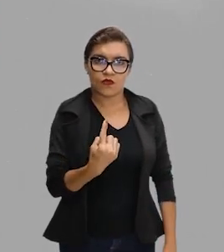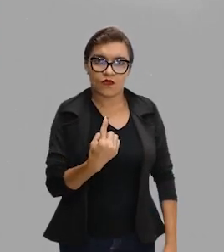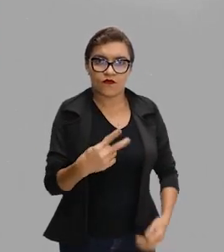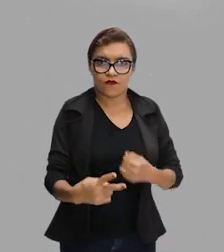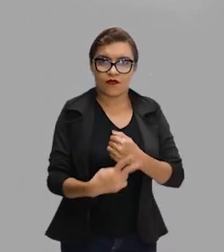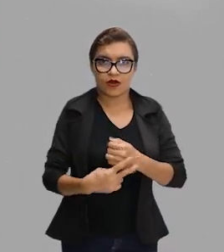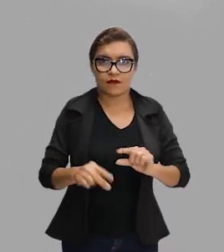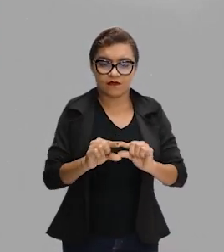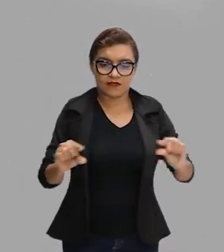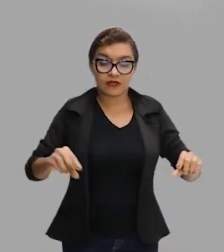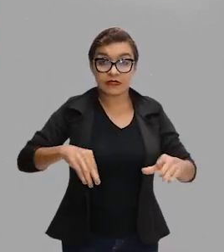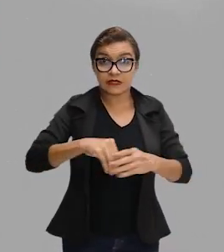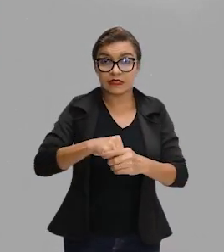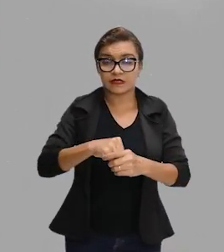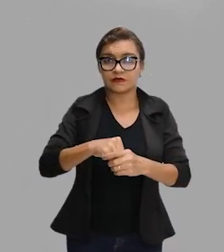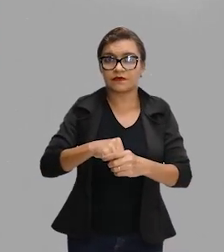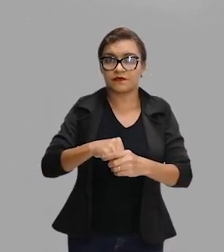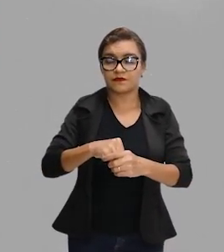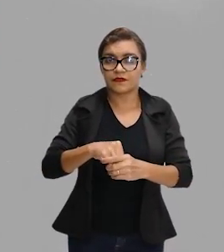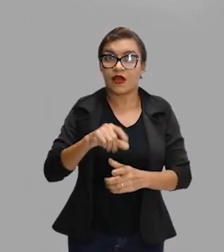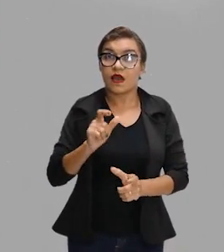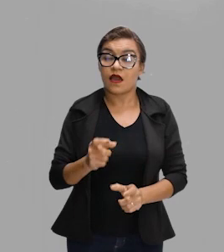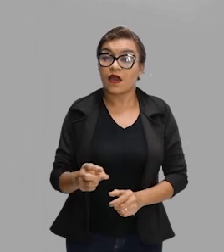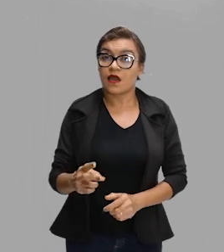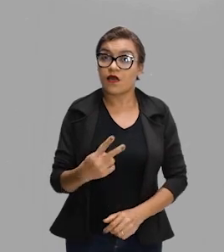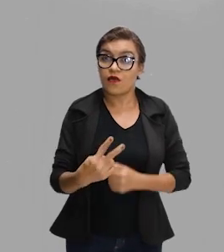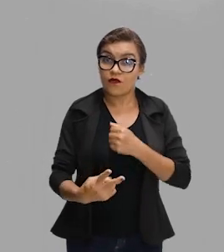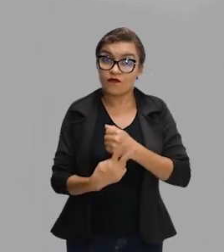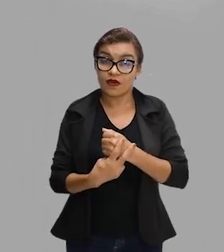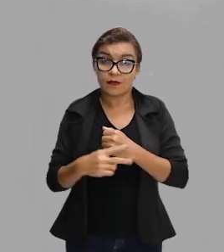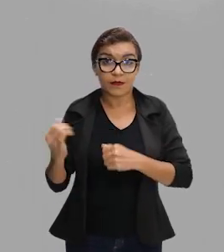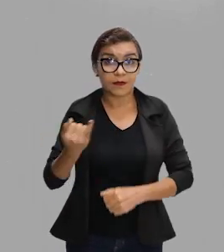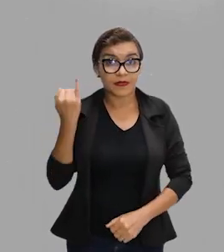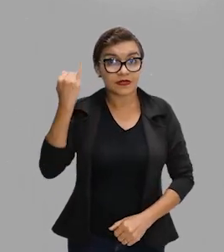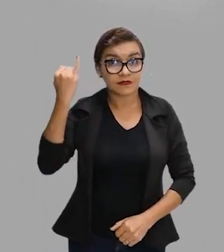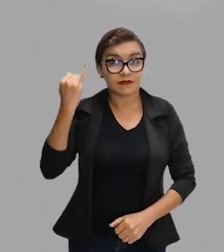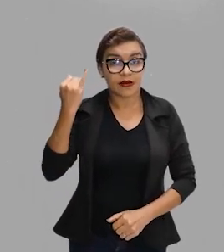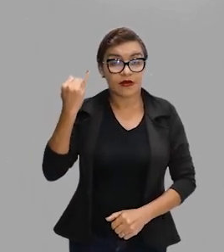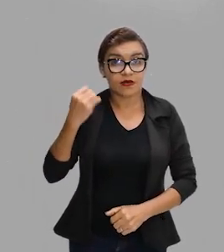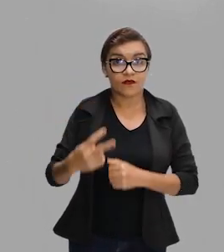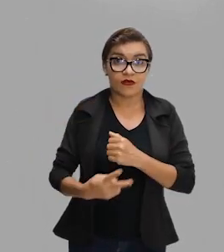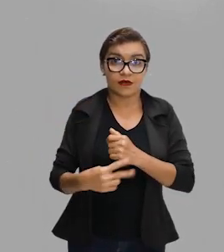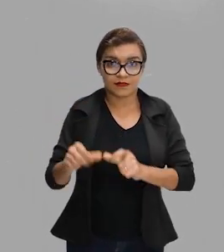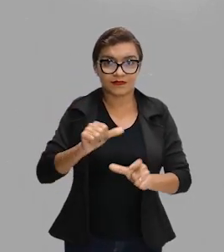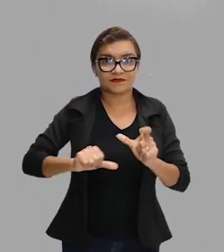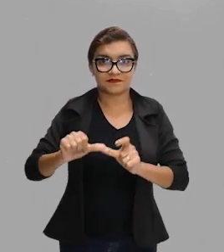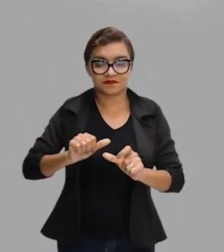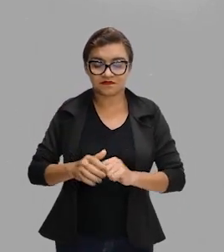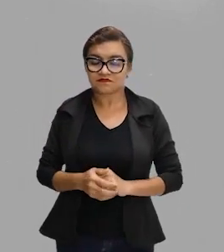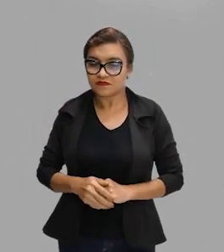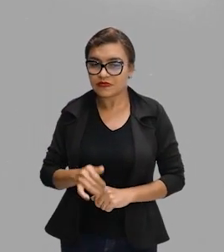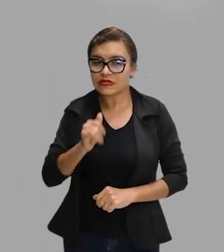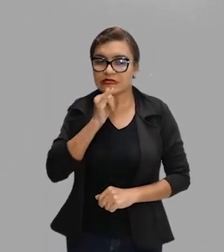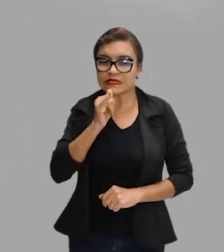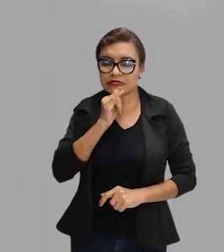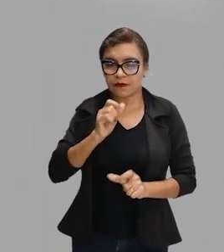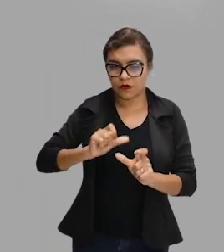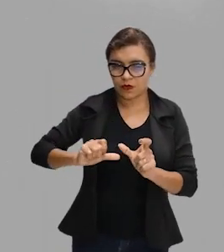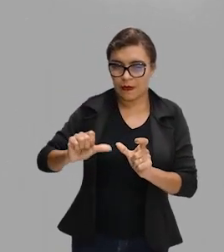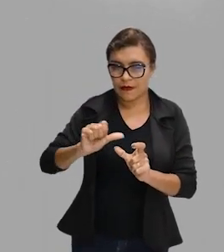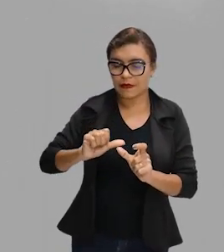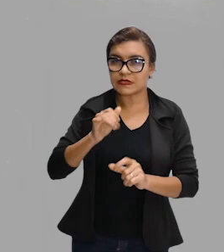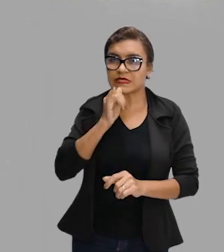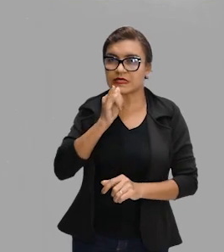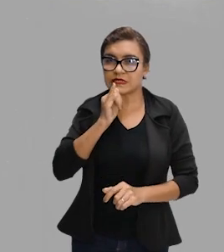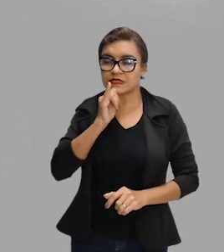um verbo, que é o verbo principal que foi conjugado. Exemplo: como a la una. Como